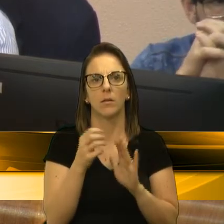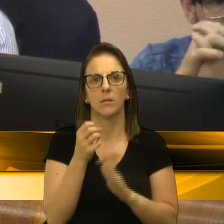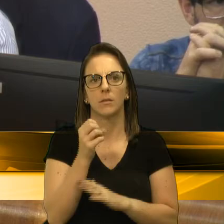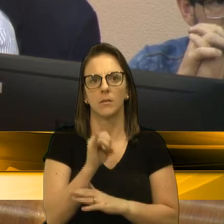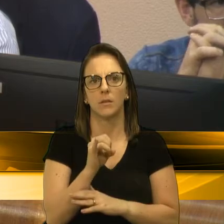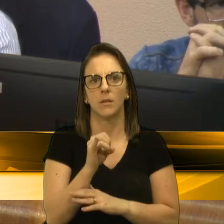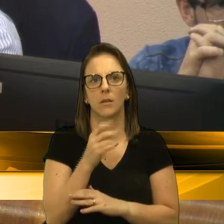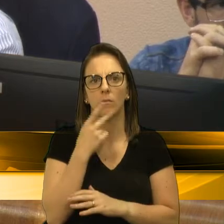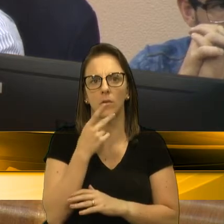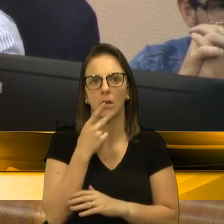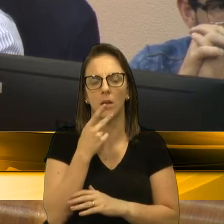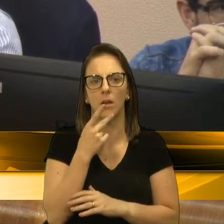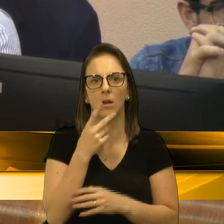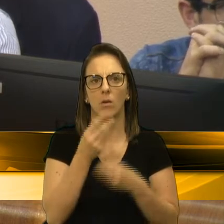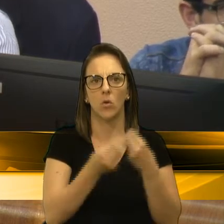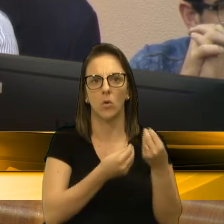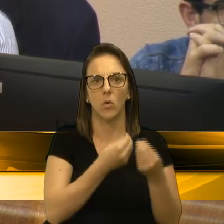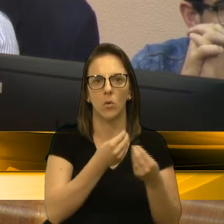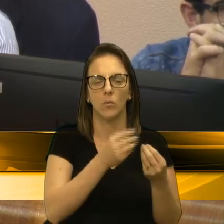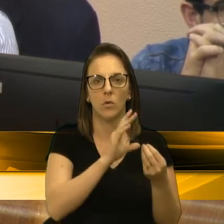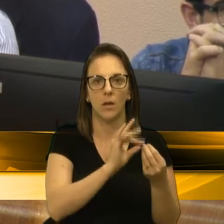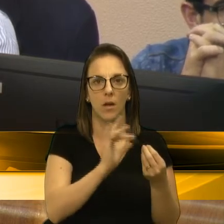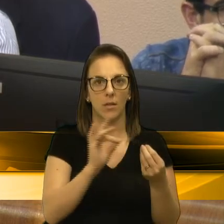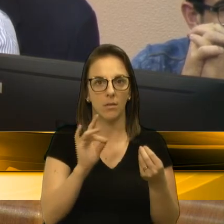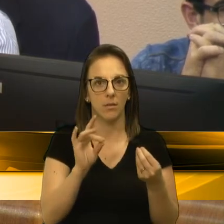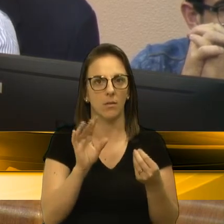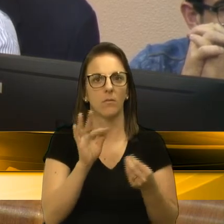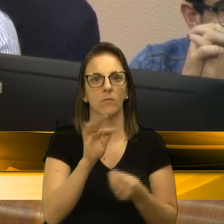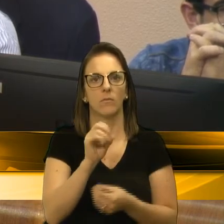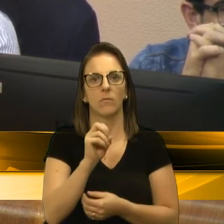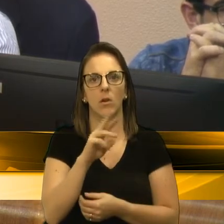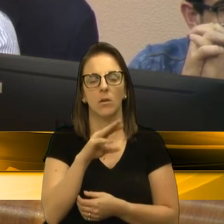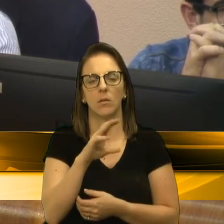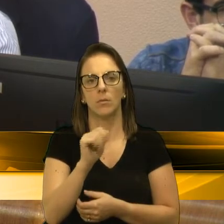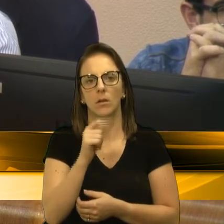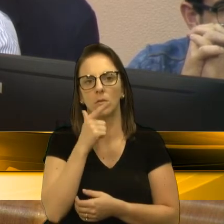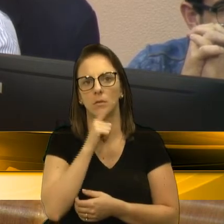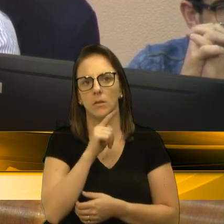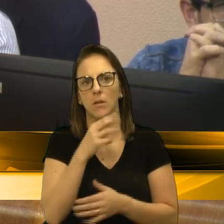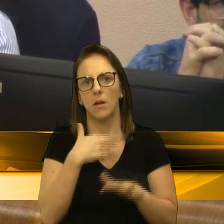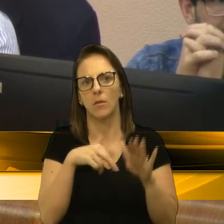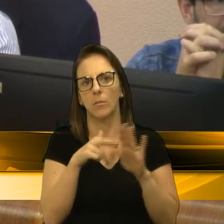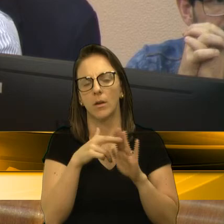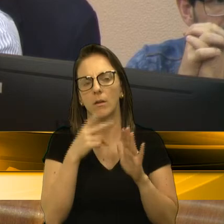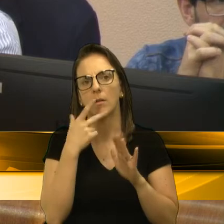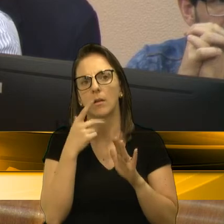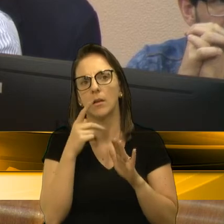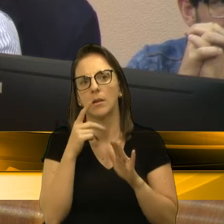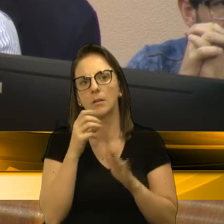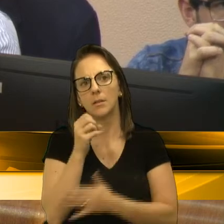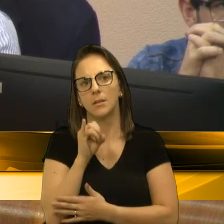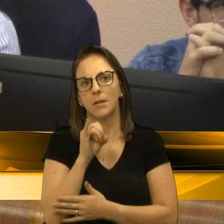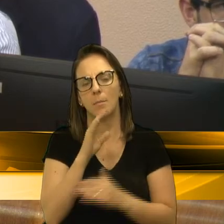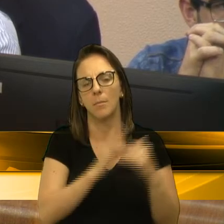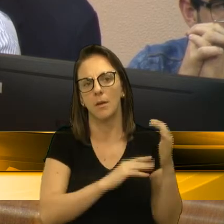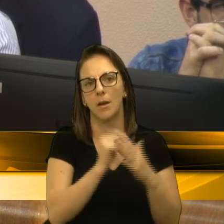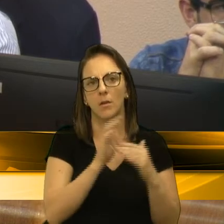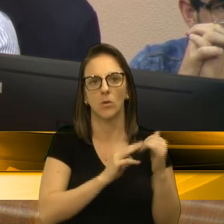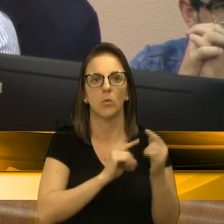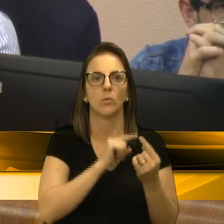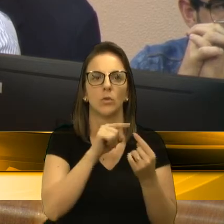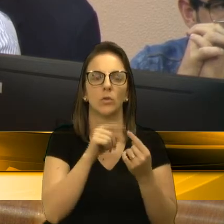da instrumentalidade das formas, fecha aspas. Na contraposição entre a forma do ato e o objetivo a ser alcançado, o